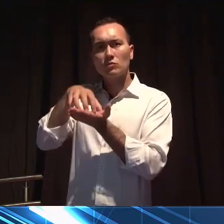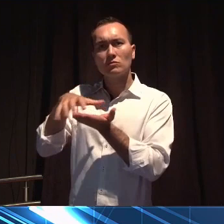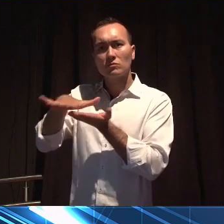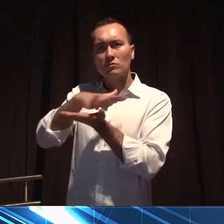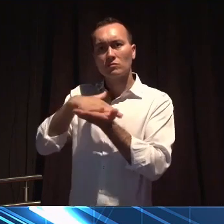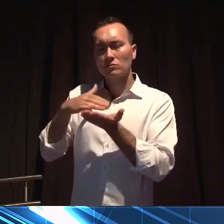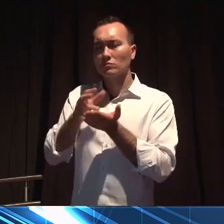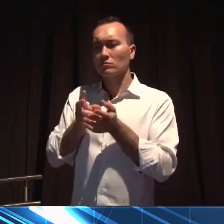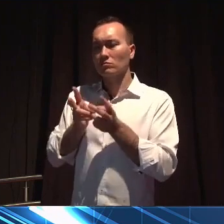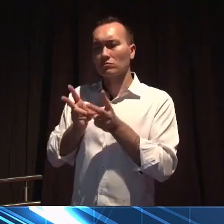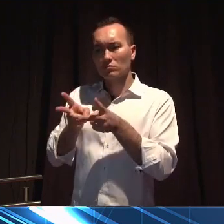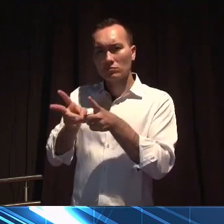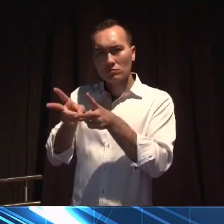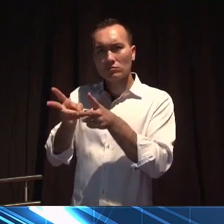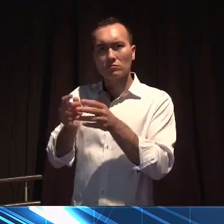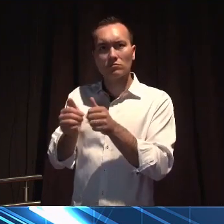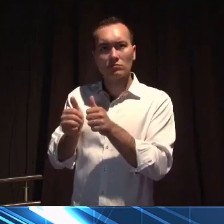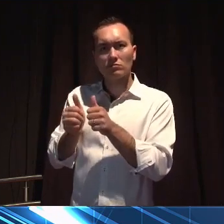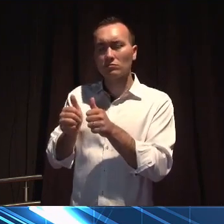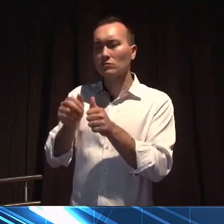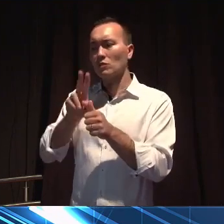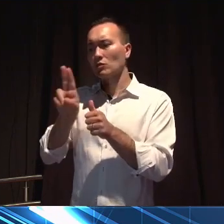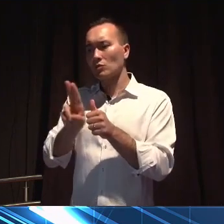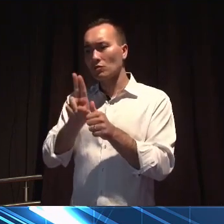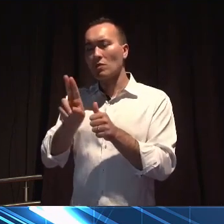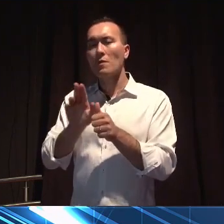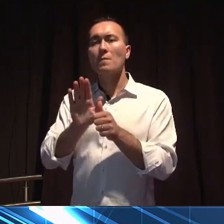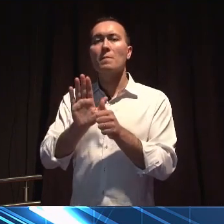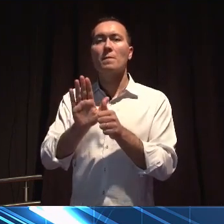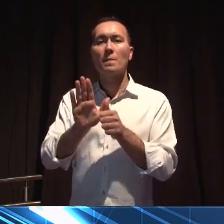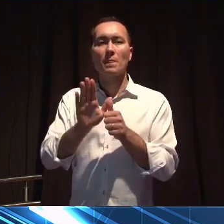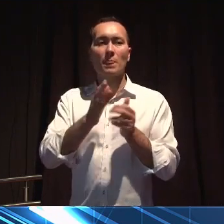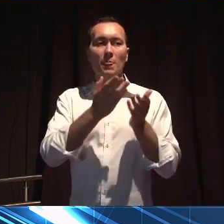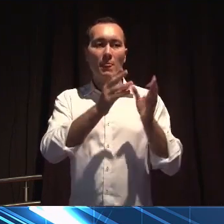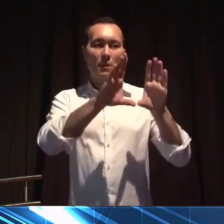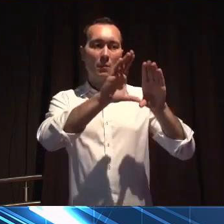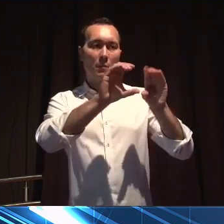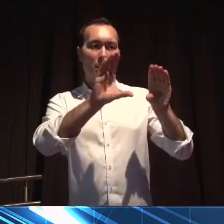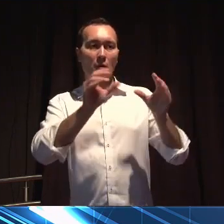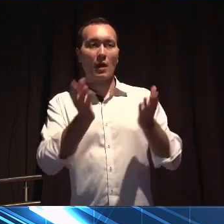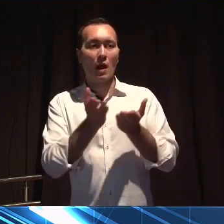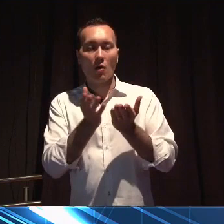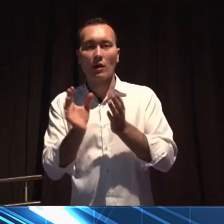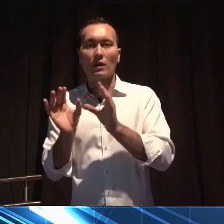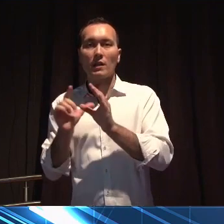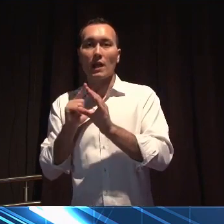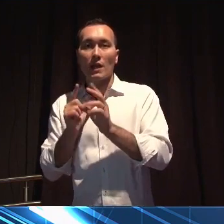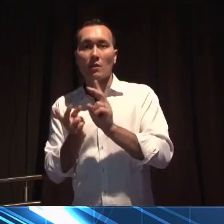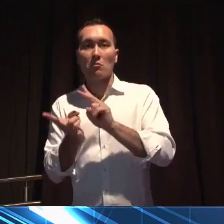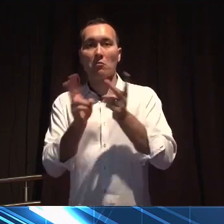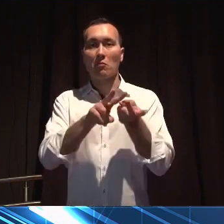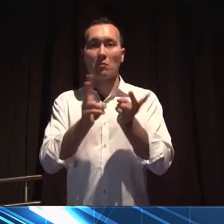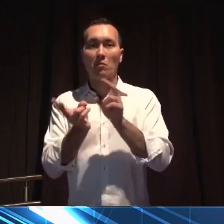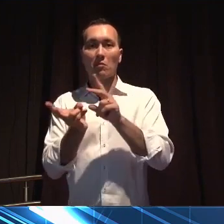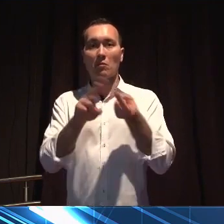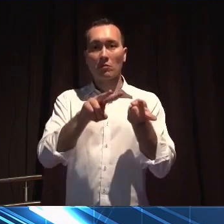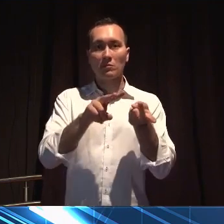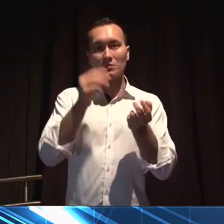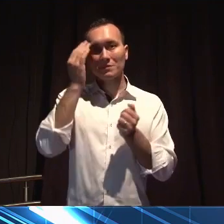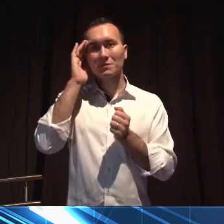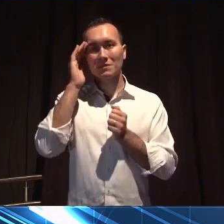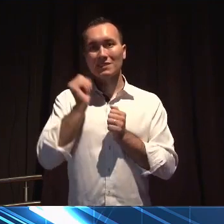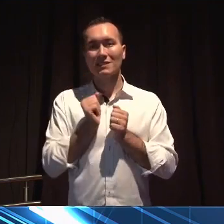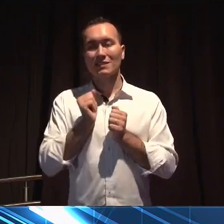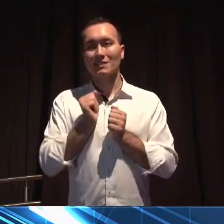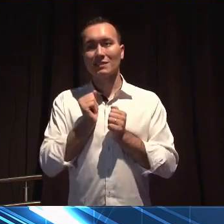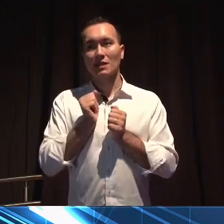plugin lá, tu faz o que tu quiser. Só que na cloud, como a Atlassian está migrando as pessoas, a gente tem que prover isso como um serviço, né? A gente tem que prover